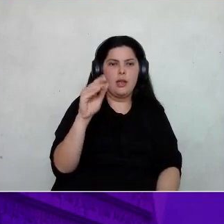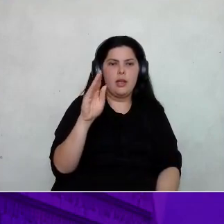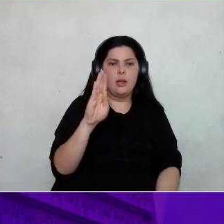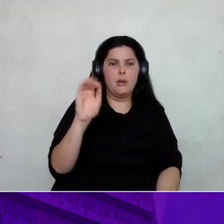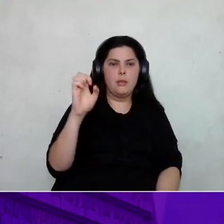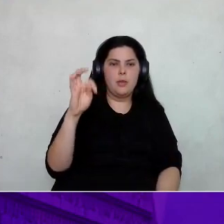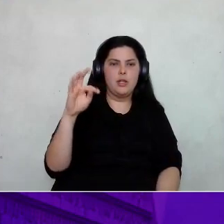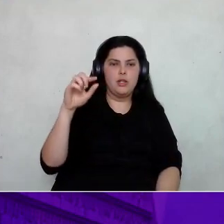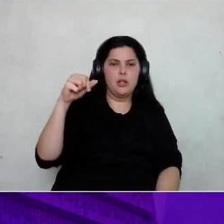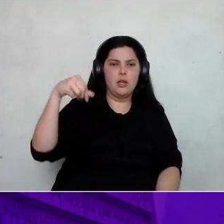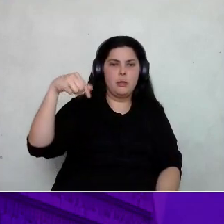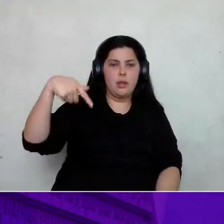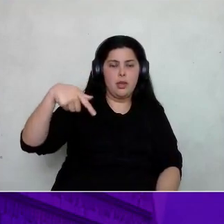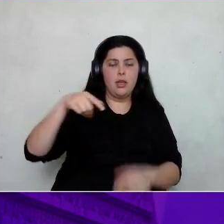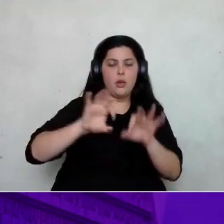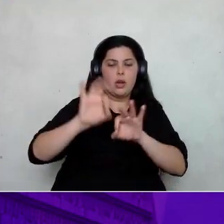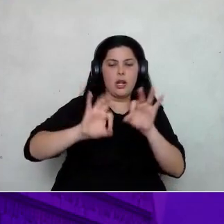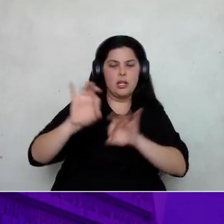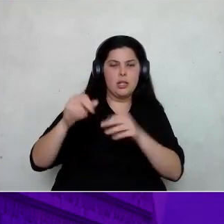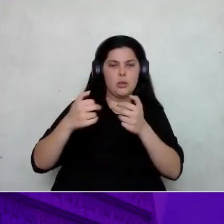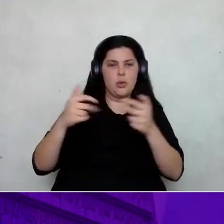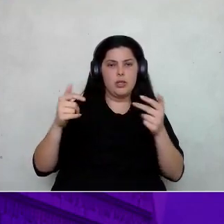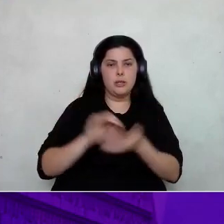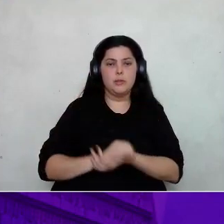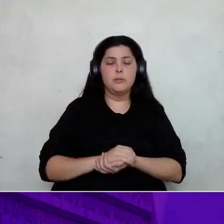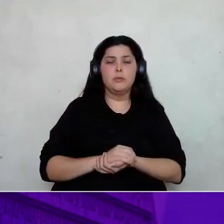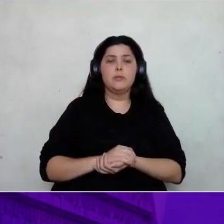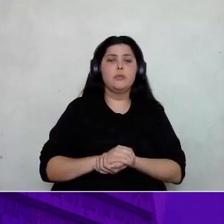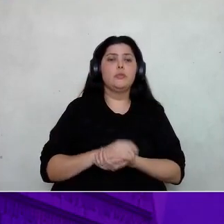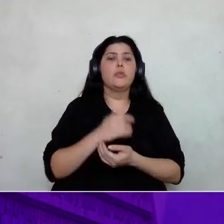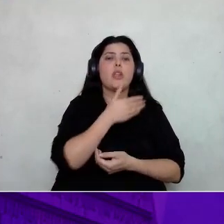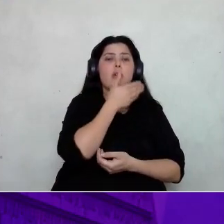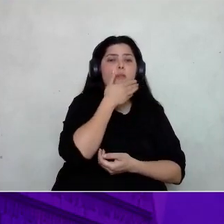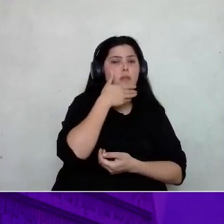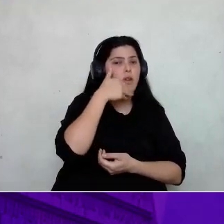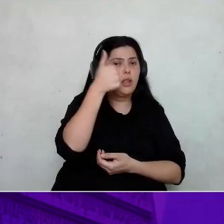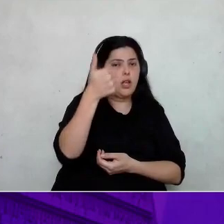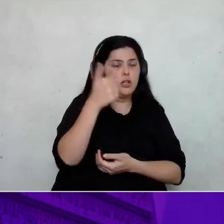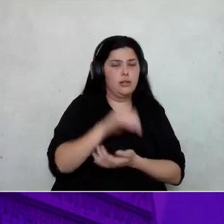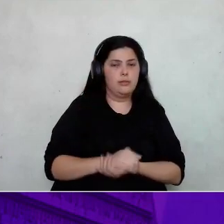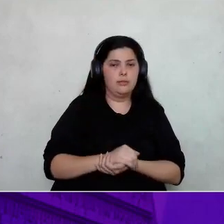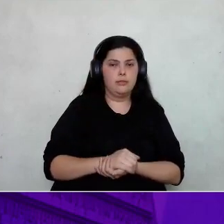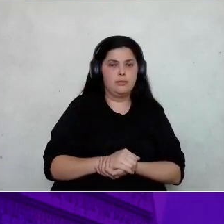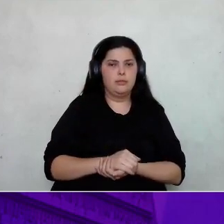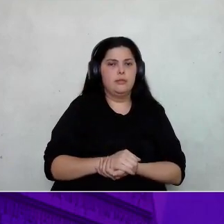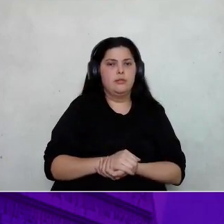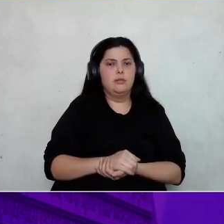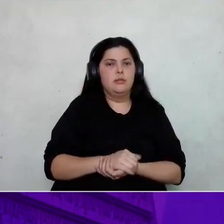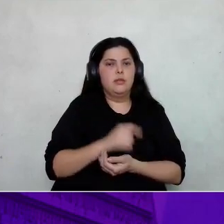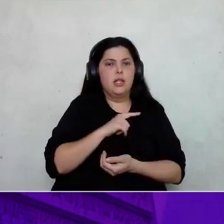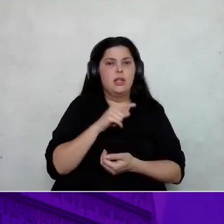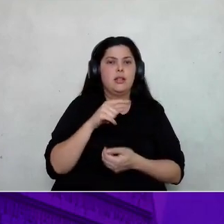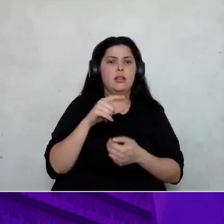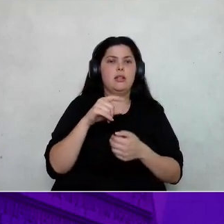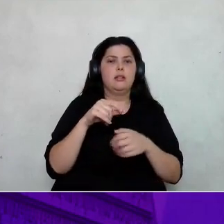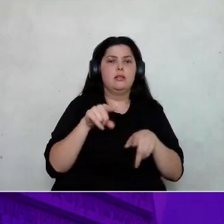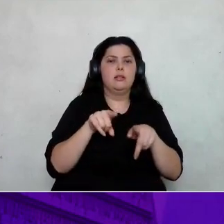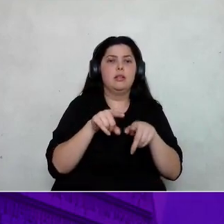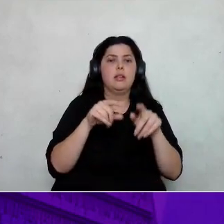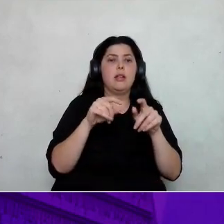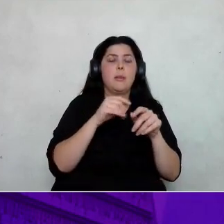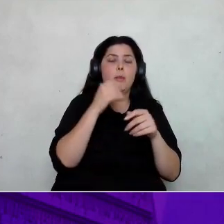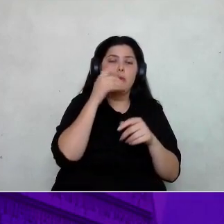organização. E qual que a gente tem de vantagem de fazer isso? Bom, a gente tem desacoplamento, que é uma coisa super legal, a gente